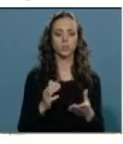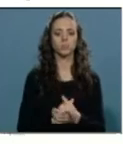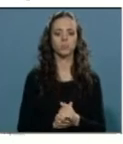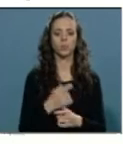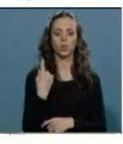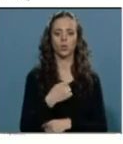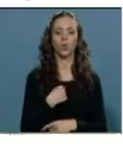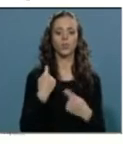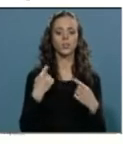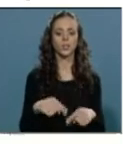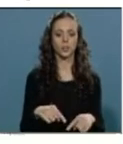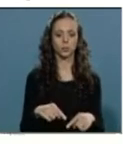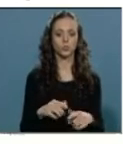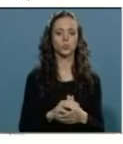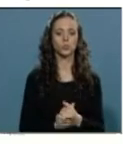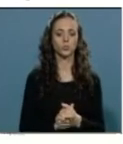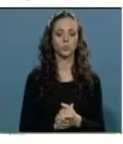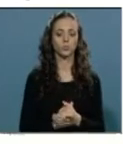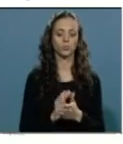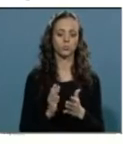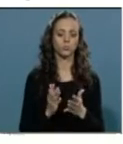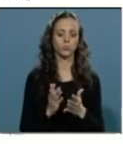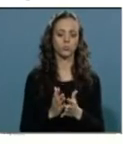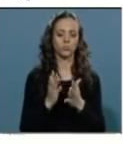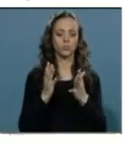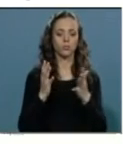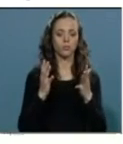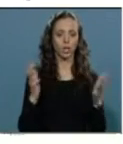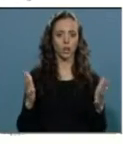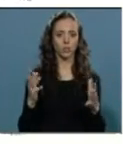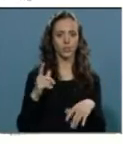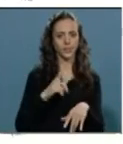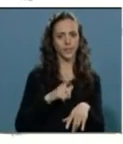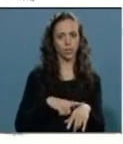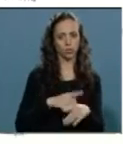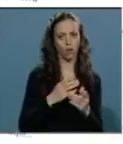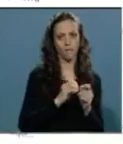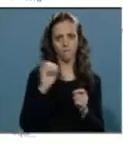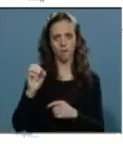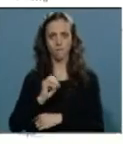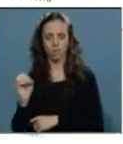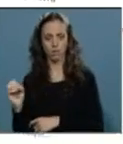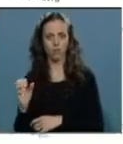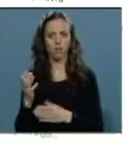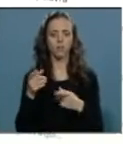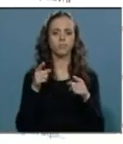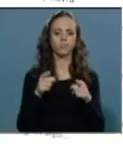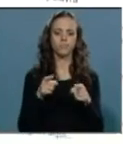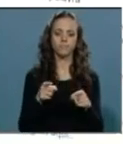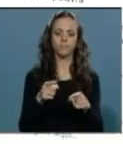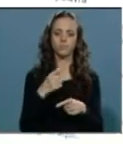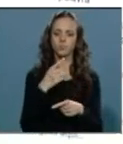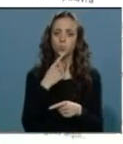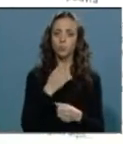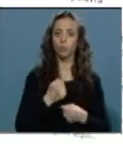Nós temos uma grande sazonalidade, ela é